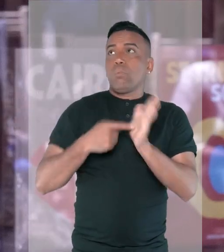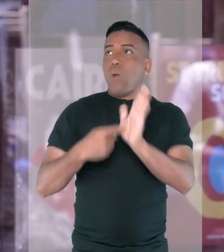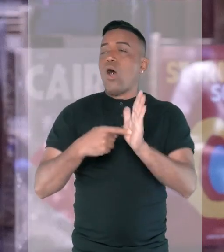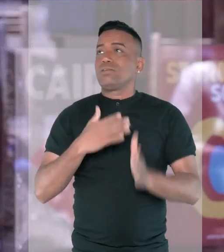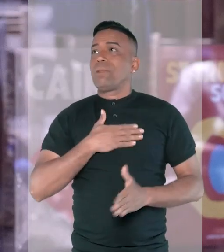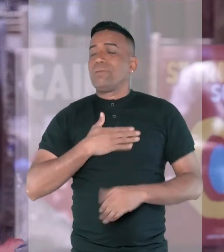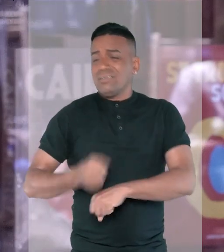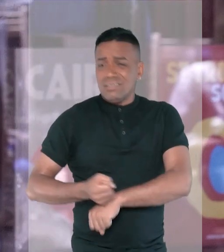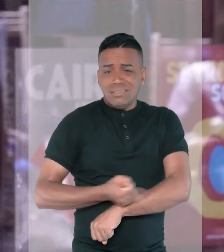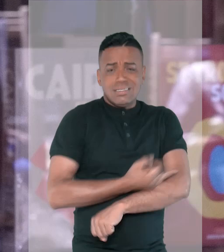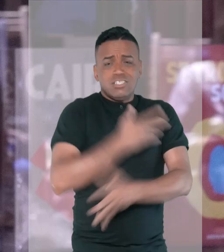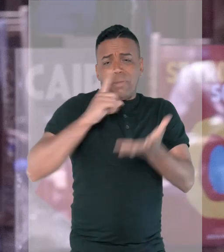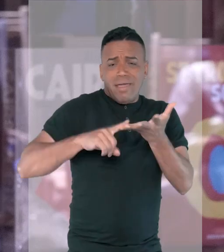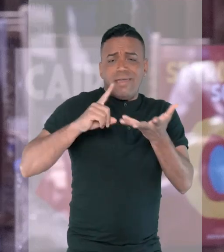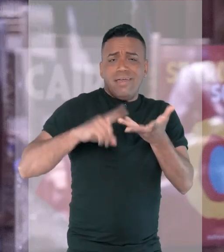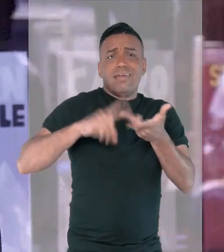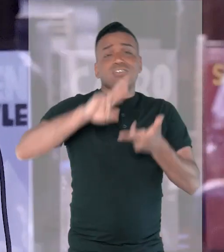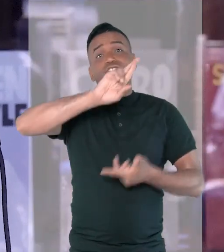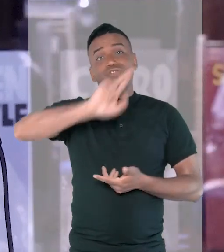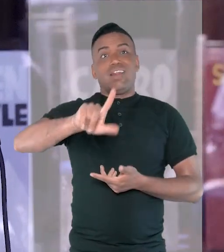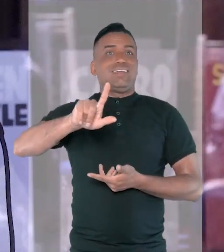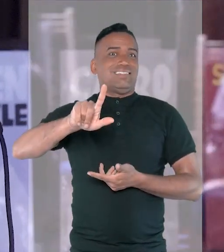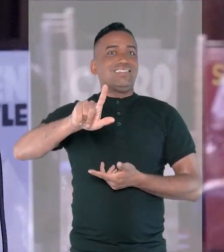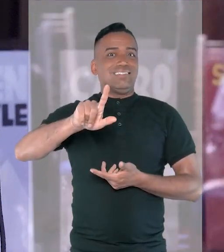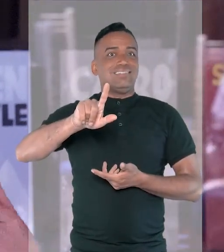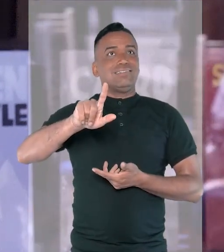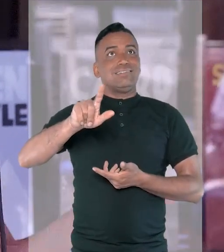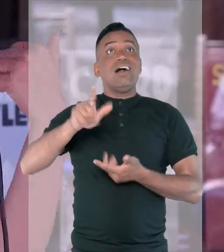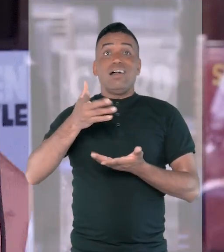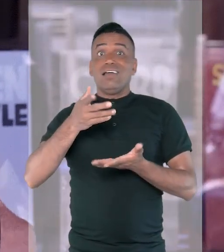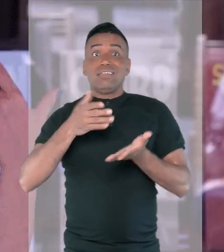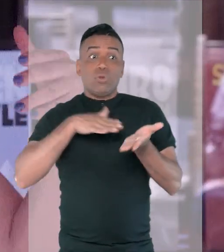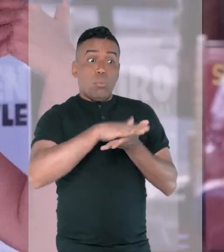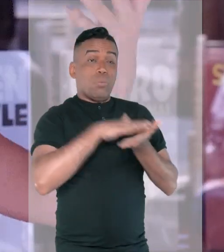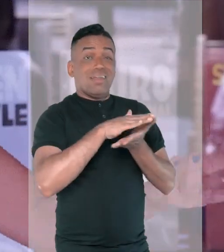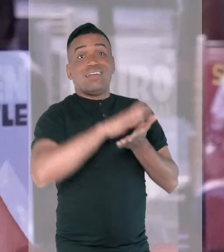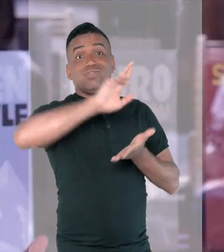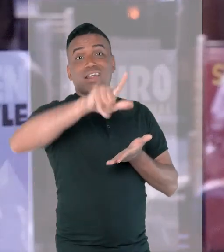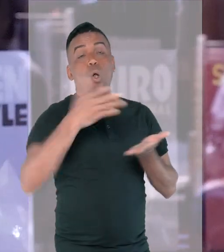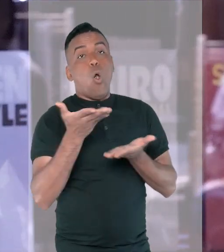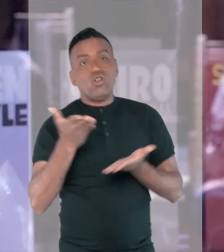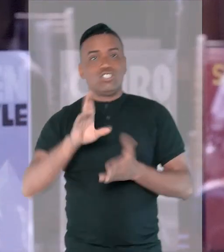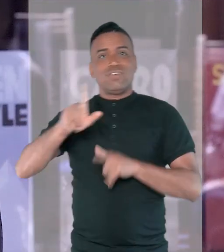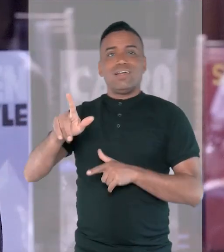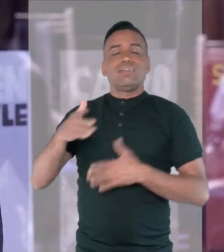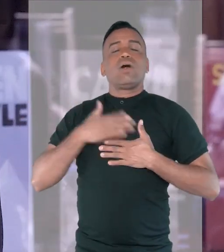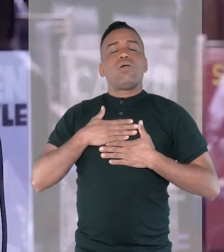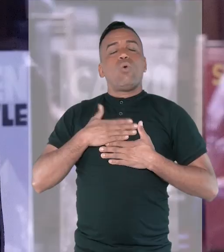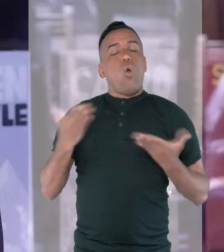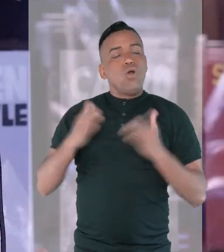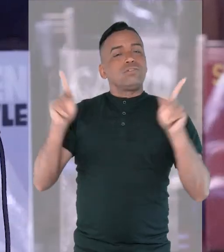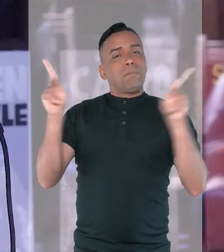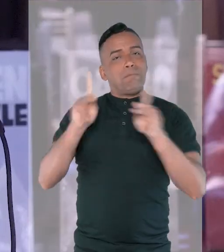ele traduz para mim hoje sentimentos muito diferentes do sentimento que traduziram quando eu o lancei. Hoje eu